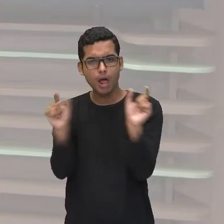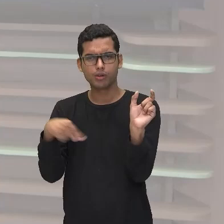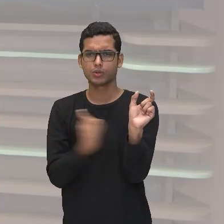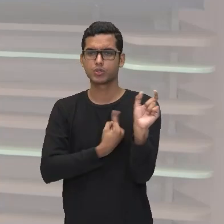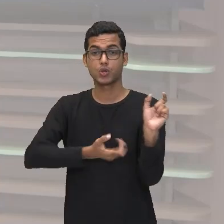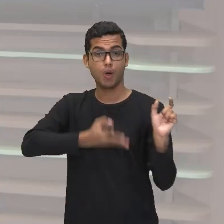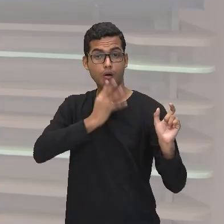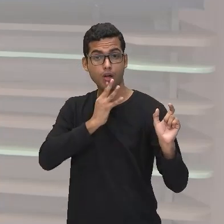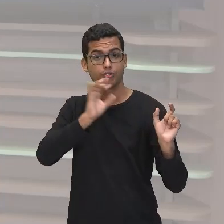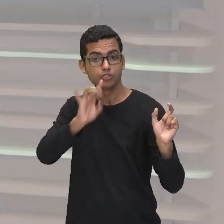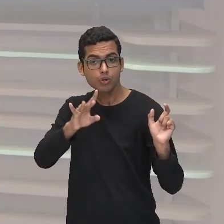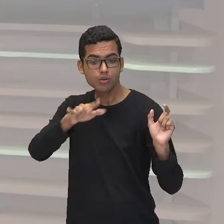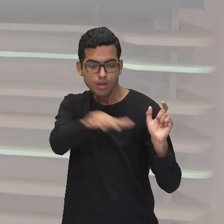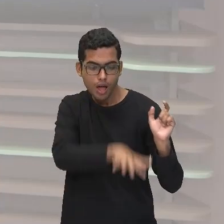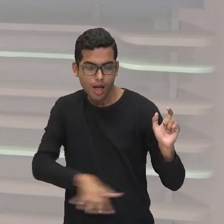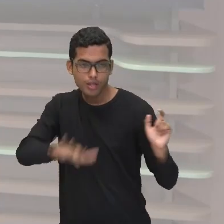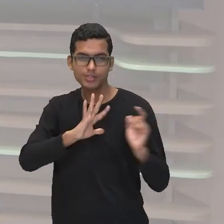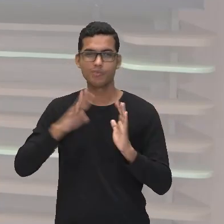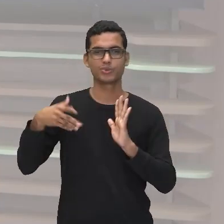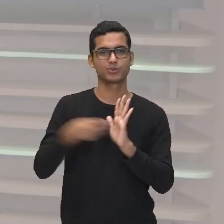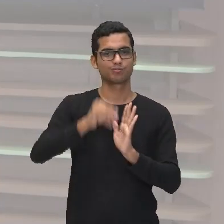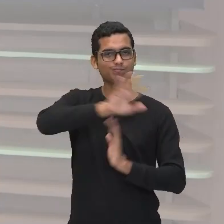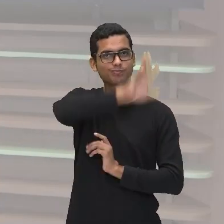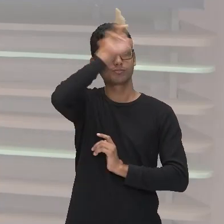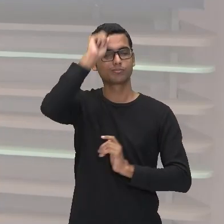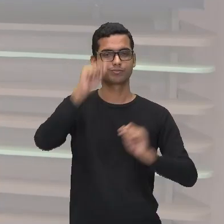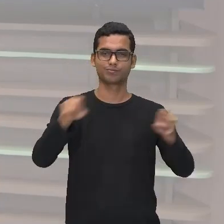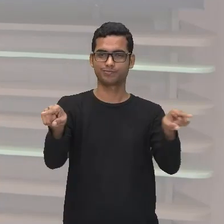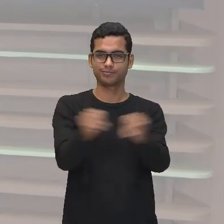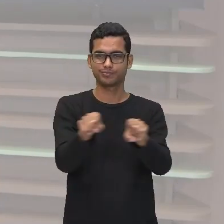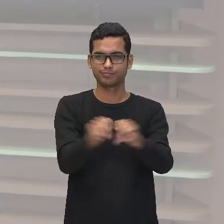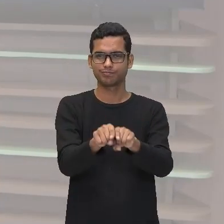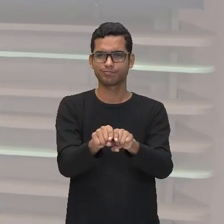na nossa região, né? Então, está